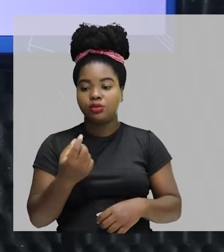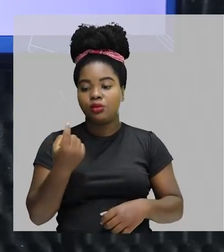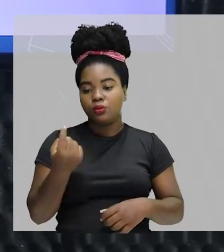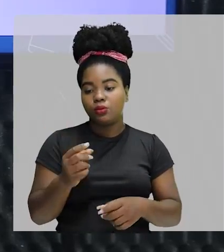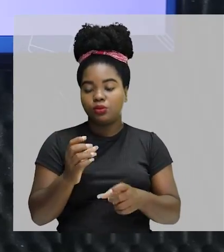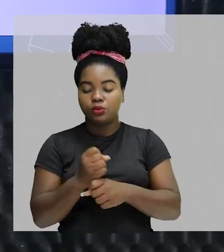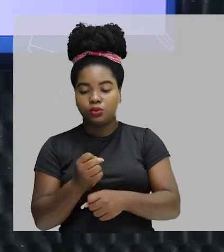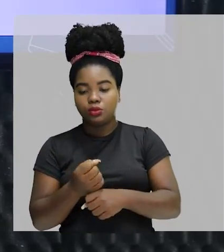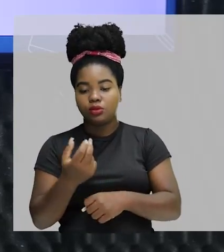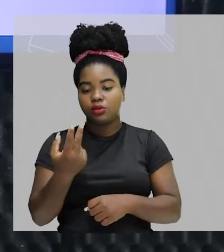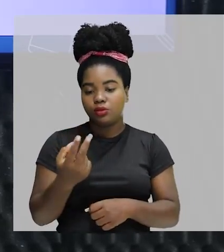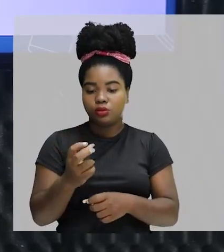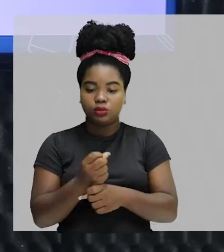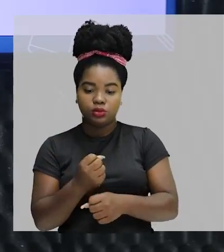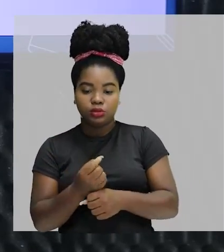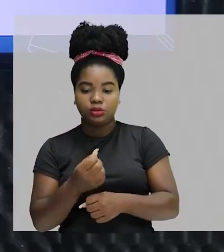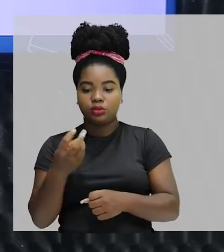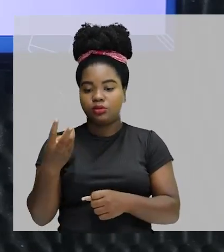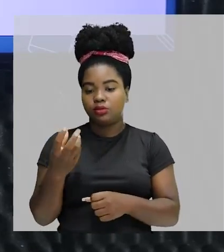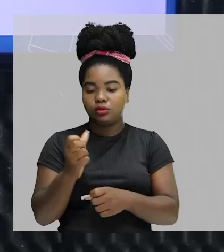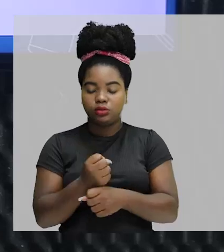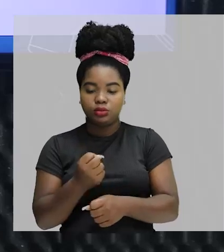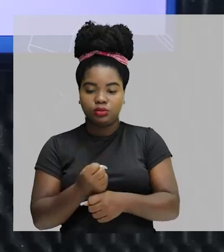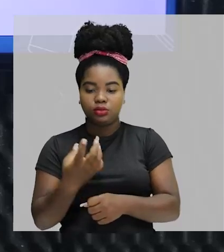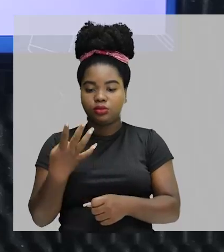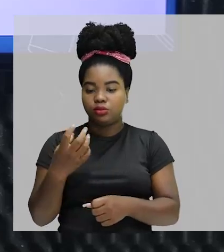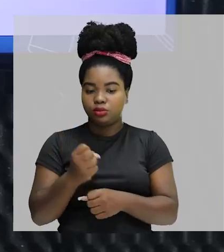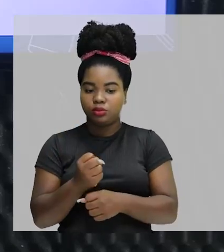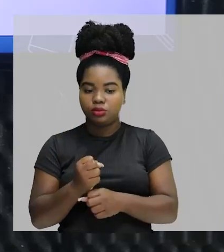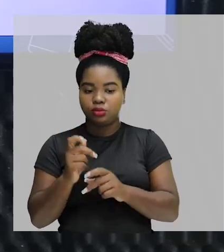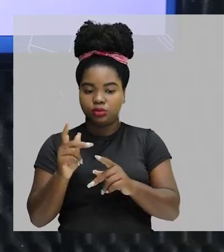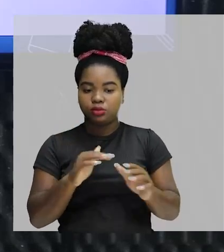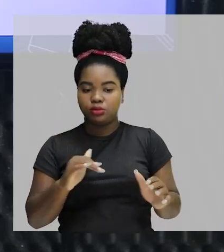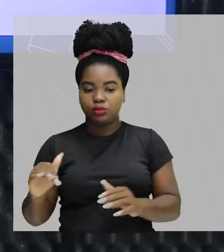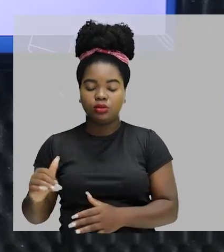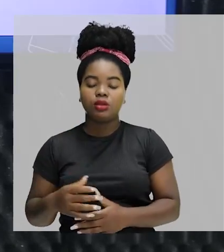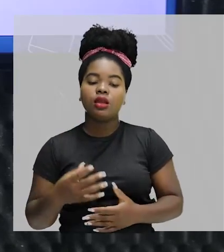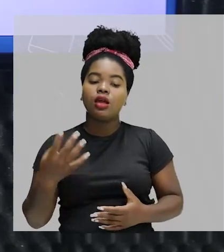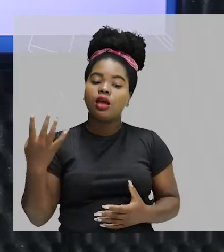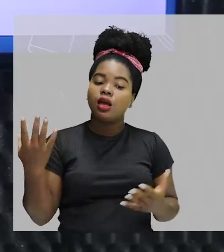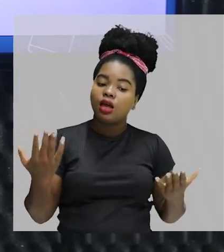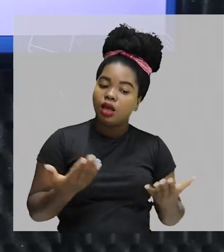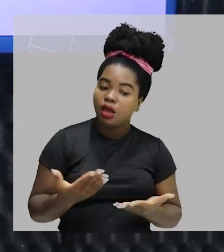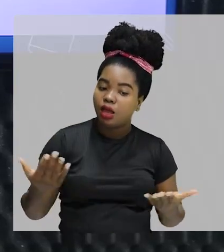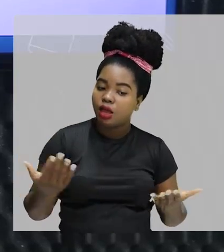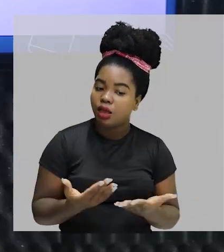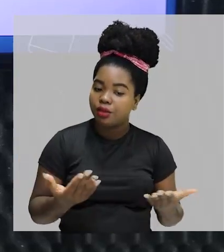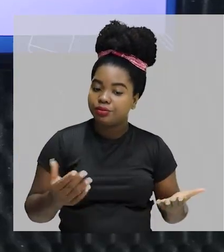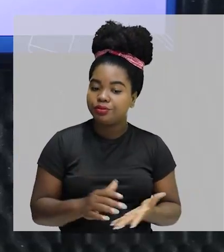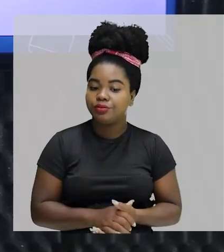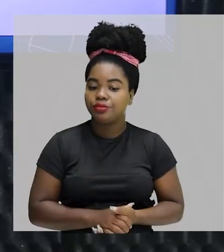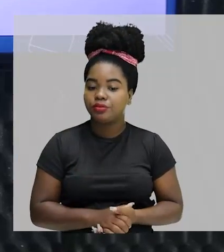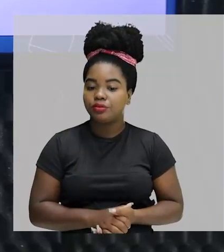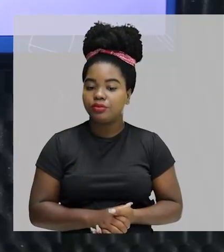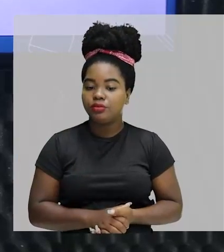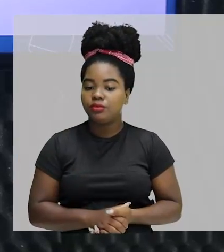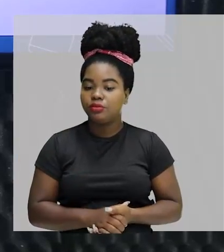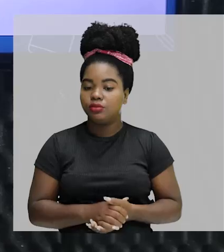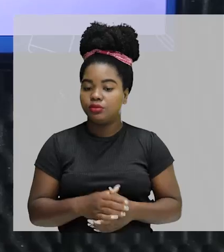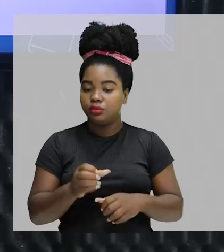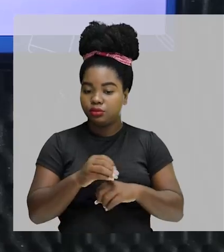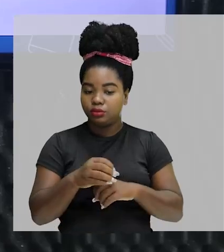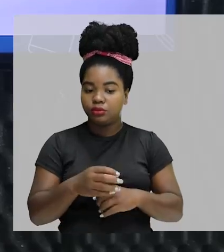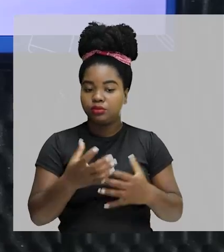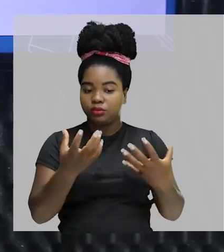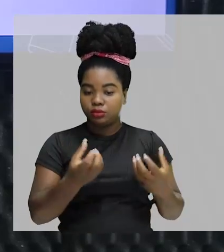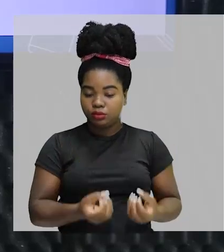Agora, eu vou te sugerir uma coisa. Eu vou te sugerir que, para que a gente aceite como verdade